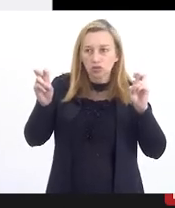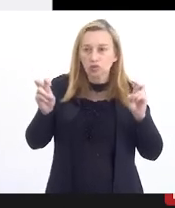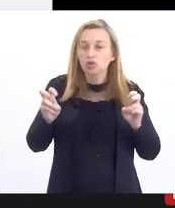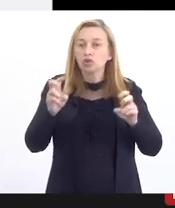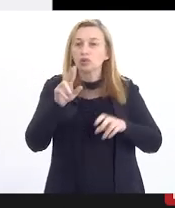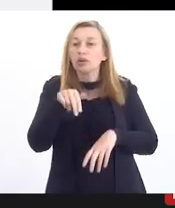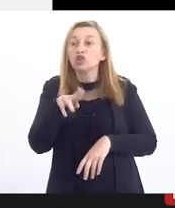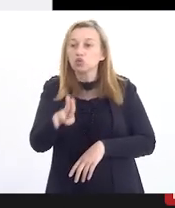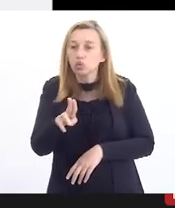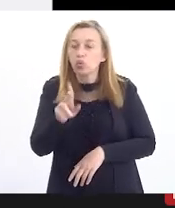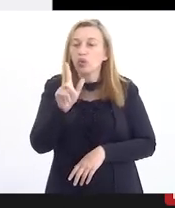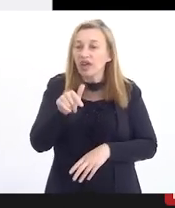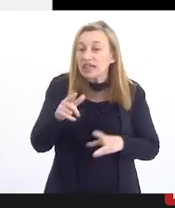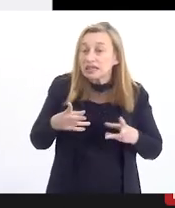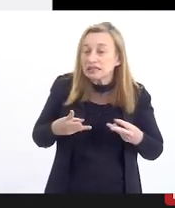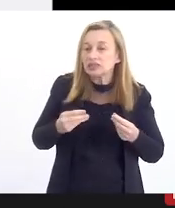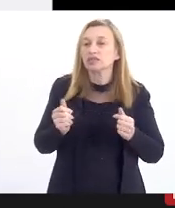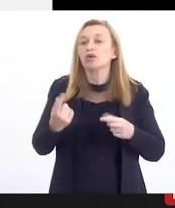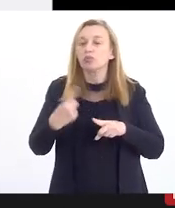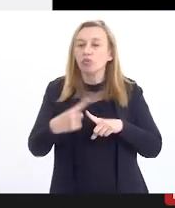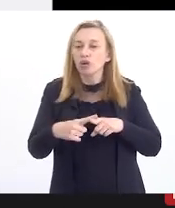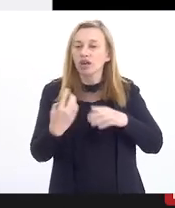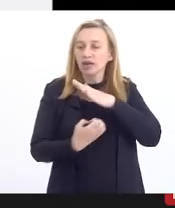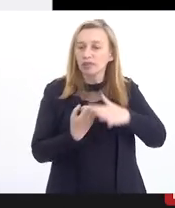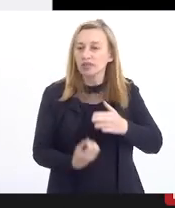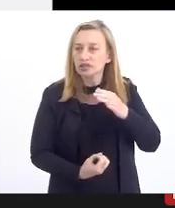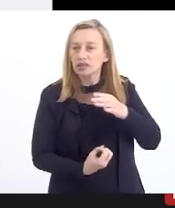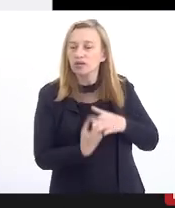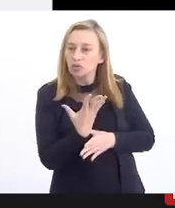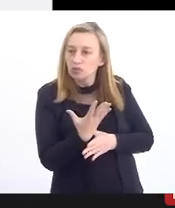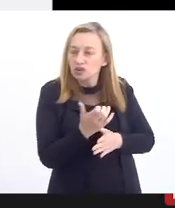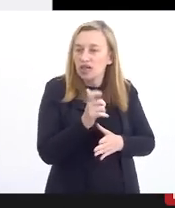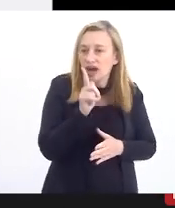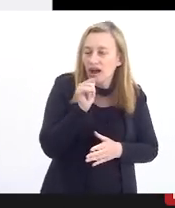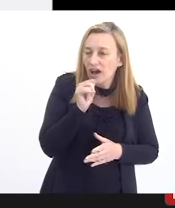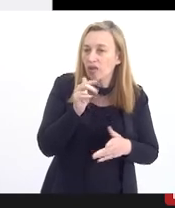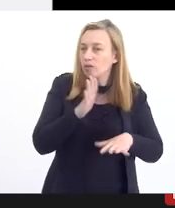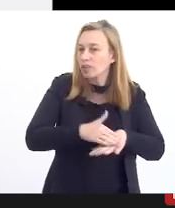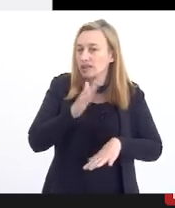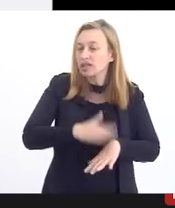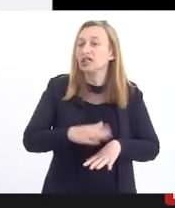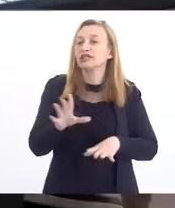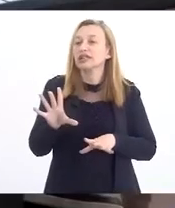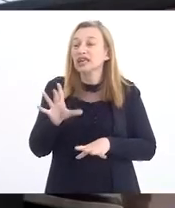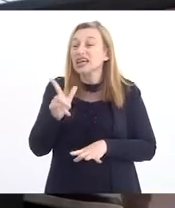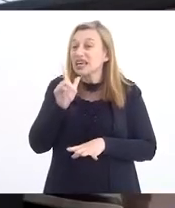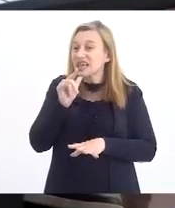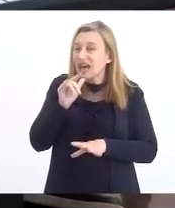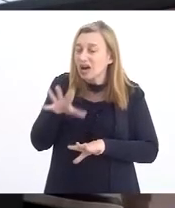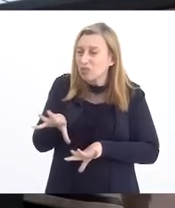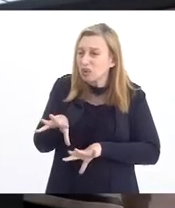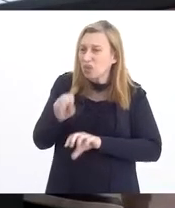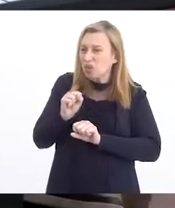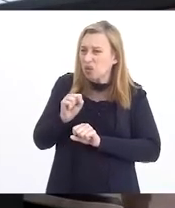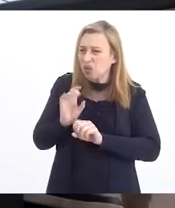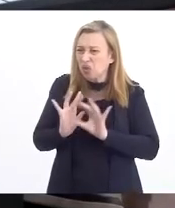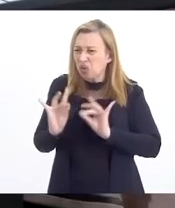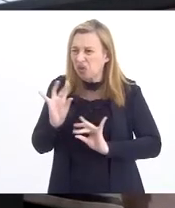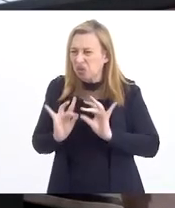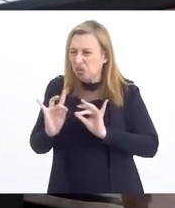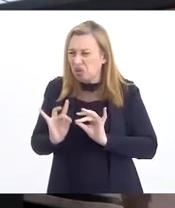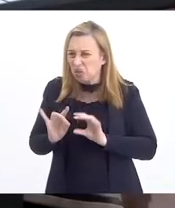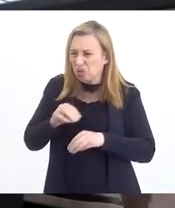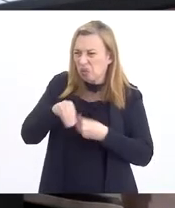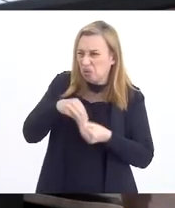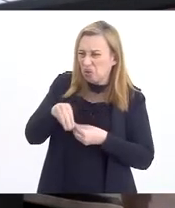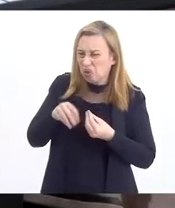Guandu é muito delicada, porque a CEDAE vai continuar produzindo água, vai continuar tratando uma água contaminada por esgoto e rejeitos industriais, e que vem